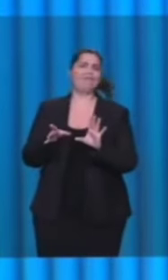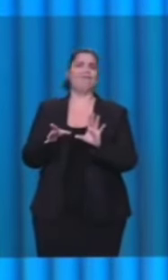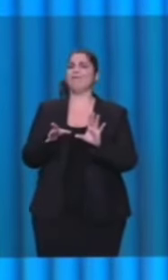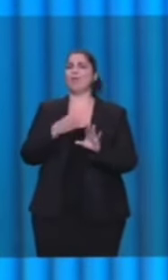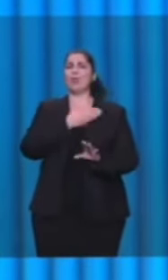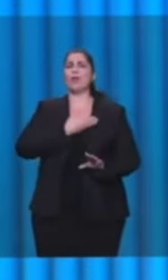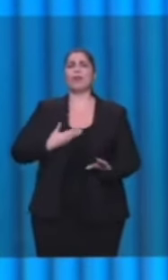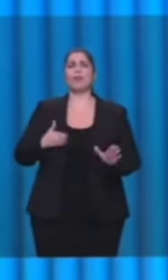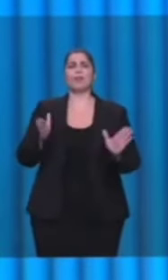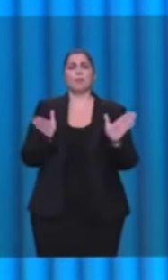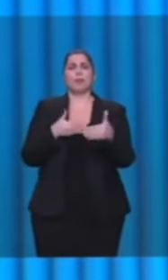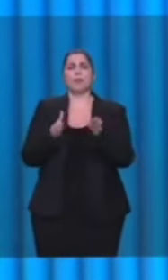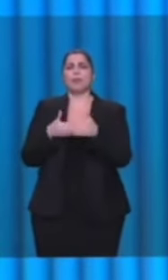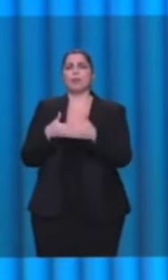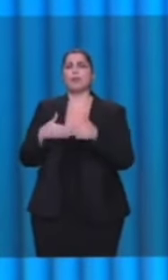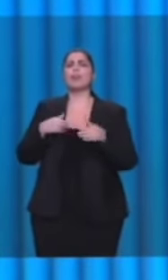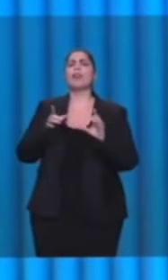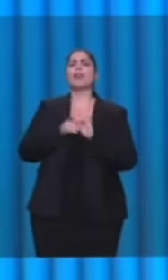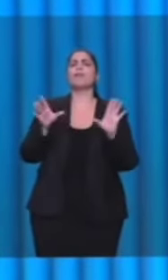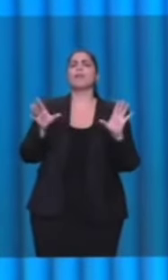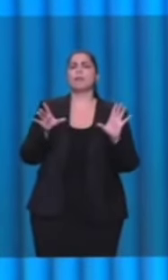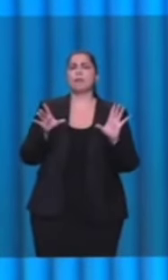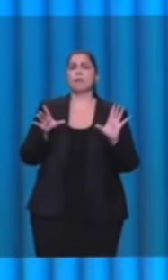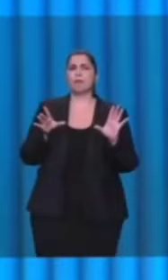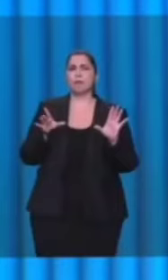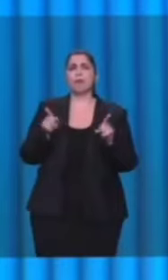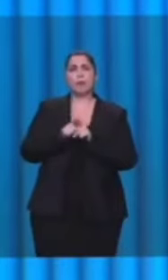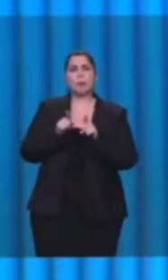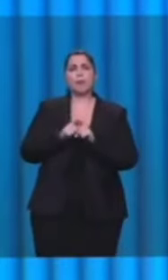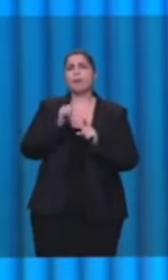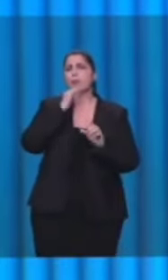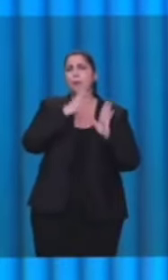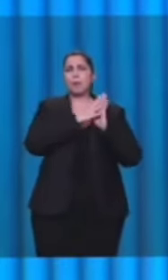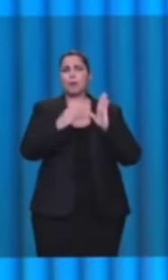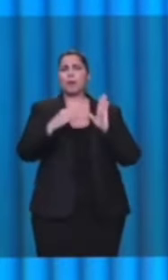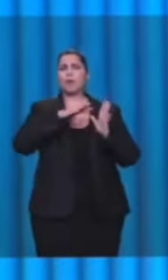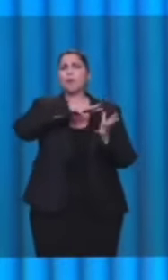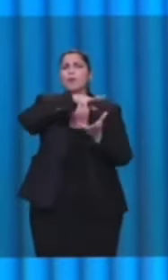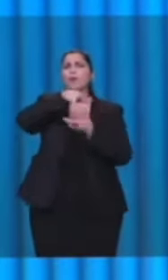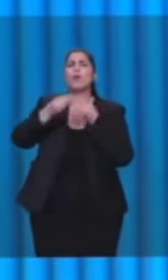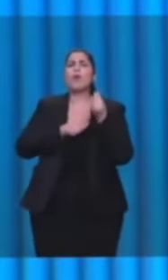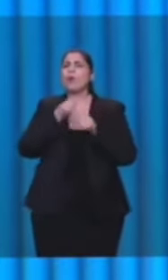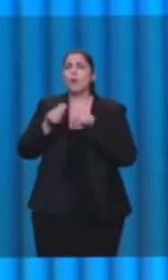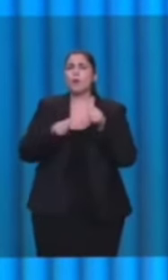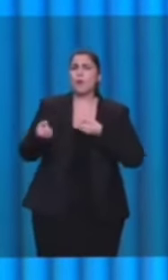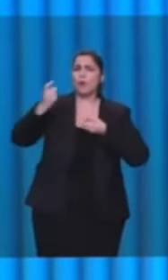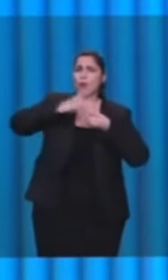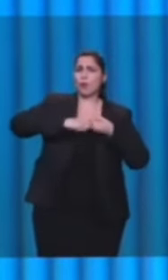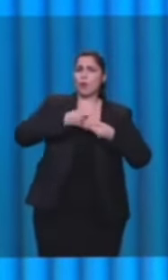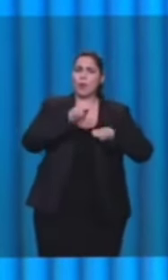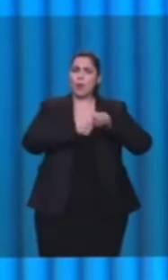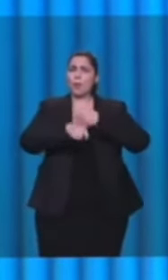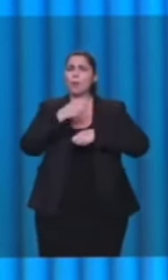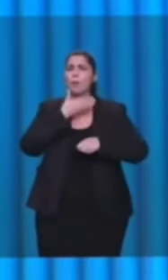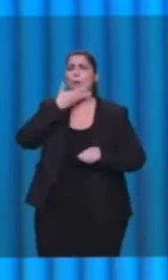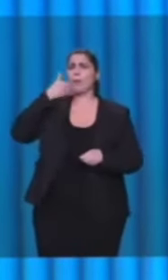mercado. Um governo que dá exemplo para o mundo na recuperação da economia mundial que foi